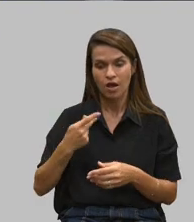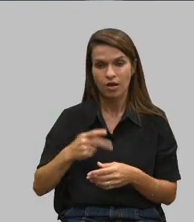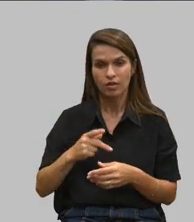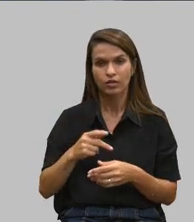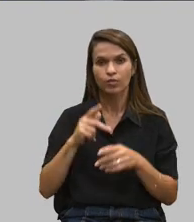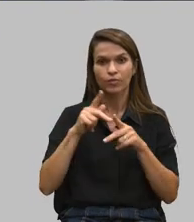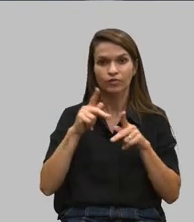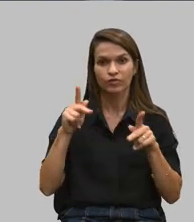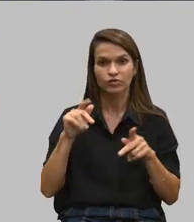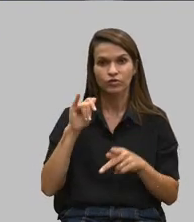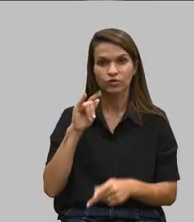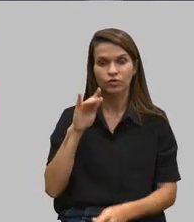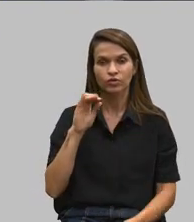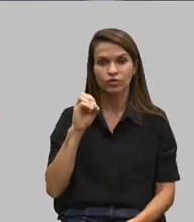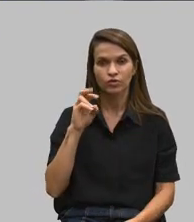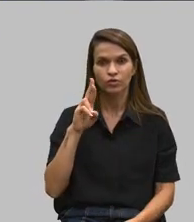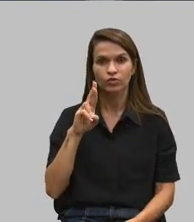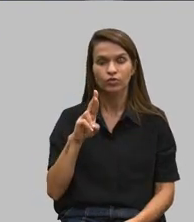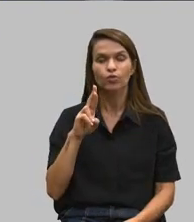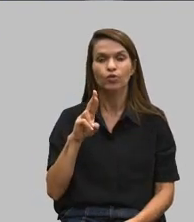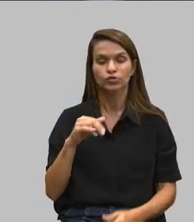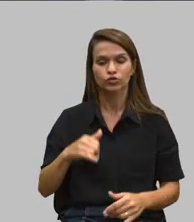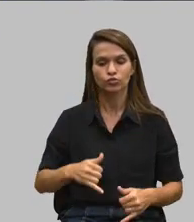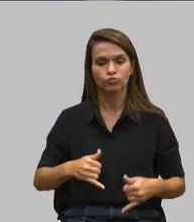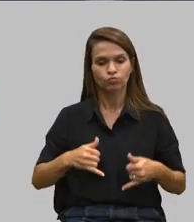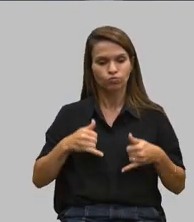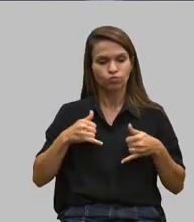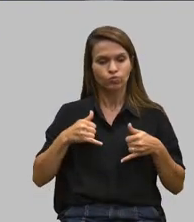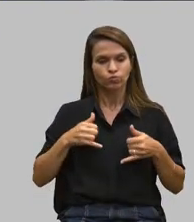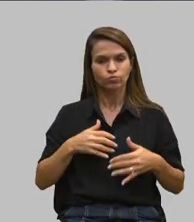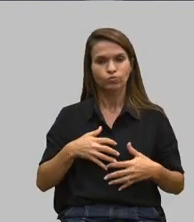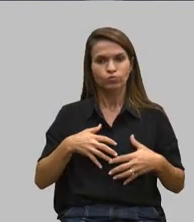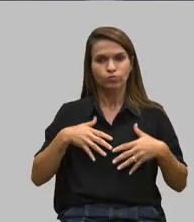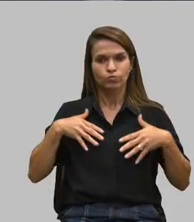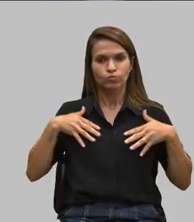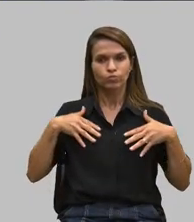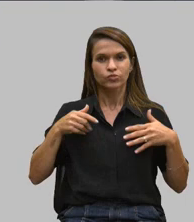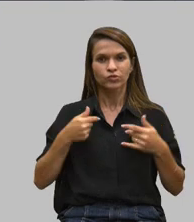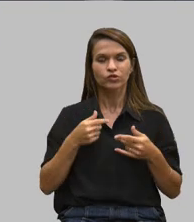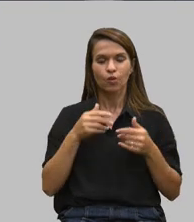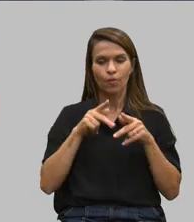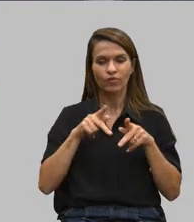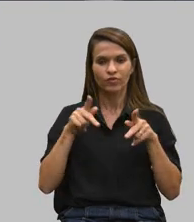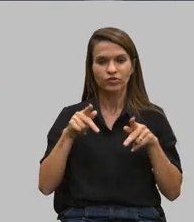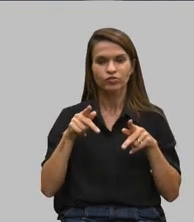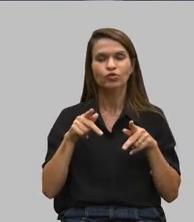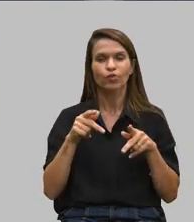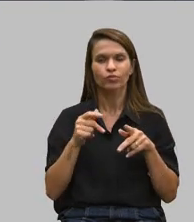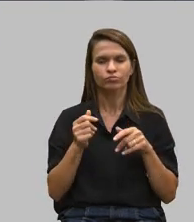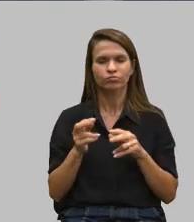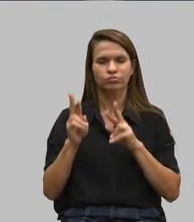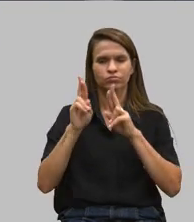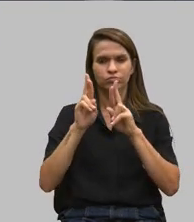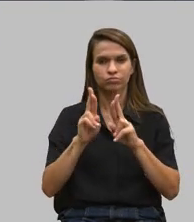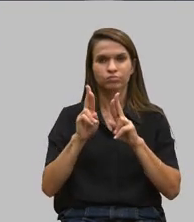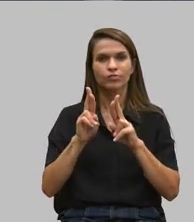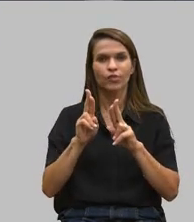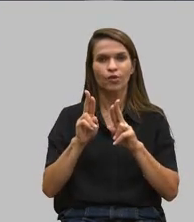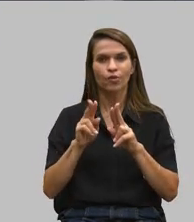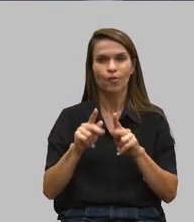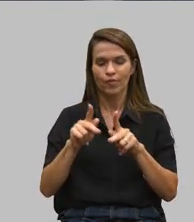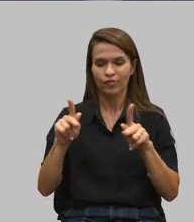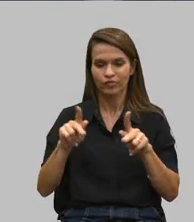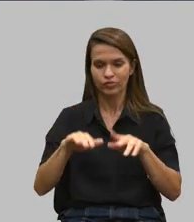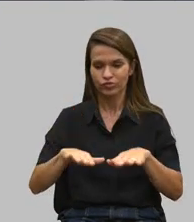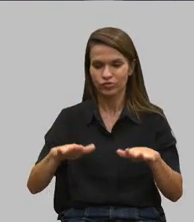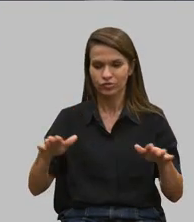falou e a gente tem orgulho de ter o professor à frente sabem que nós professores no chão da sala de aula nós já agios